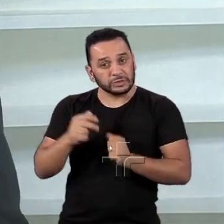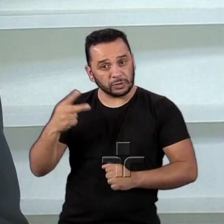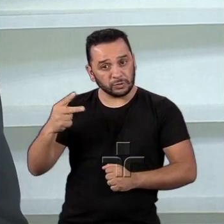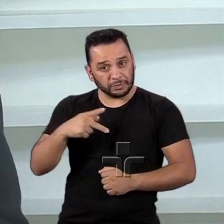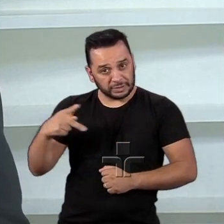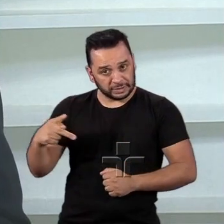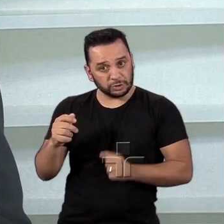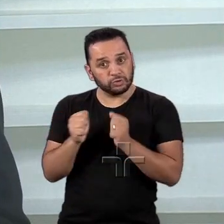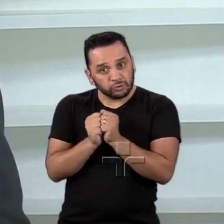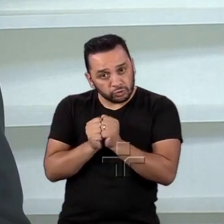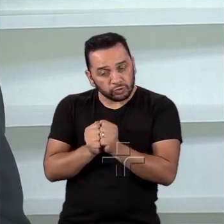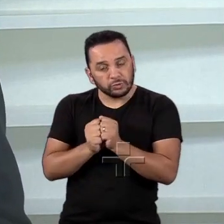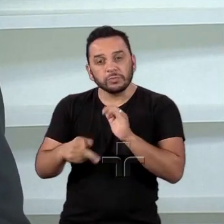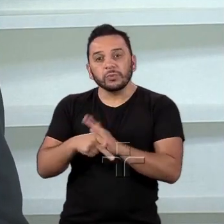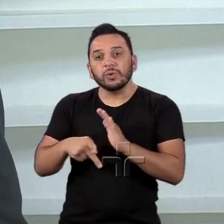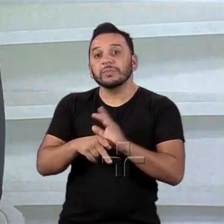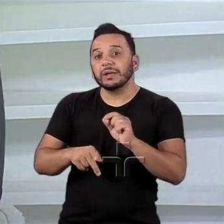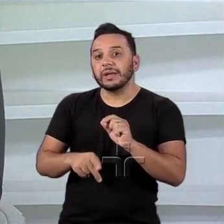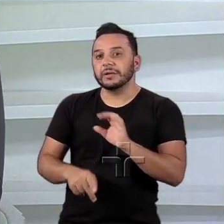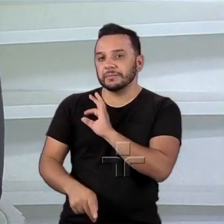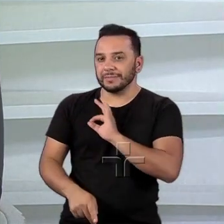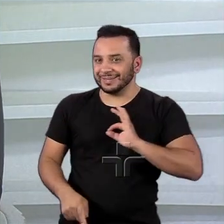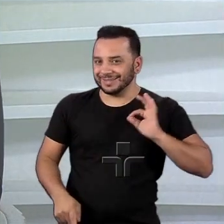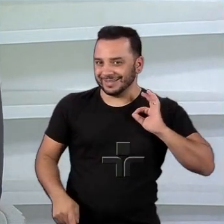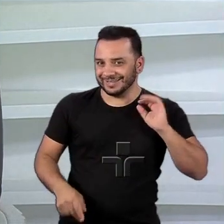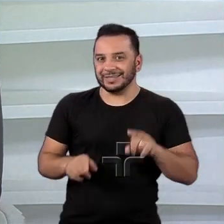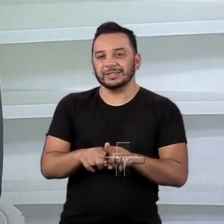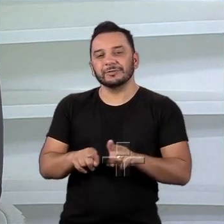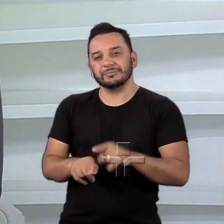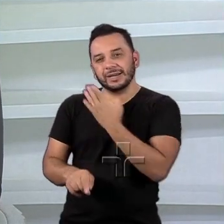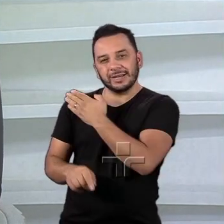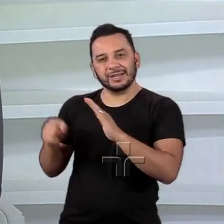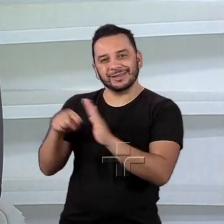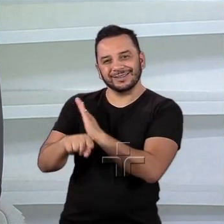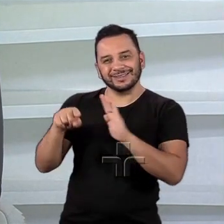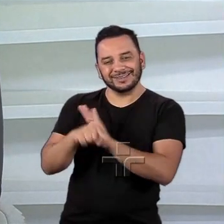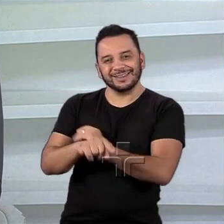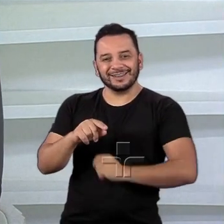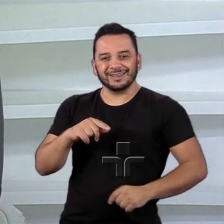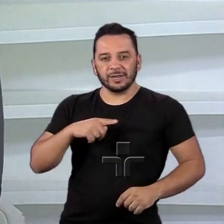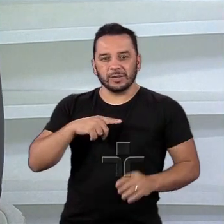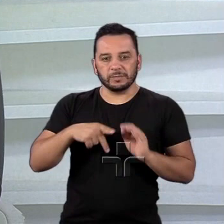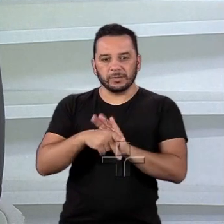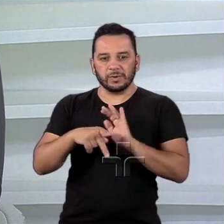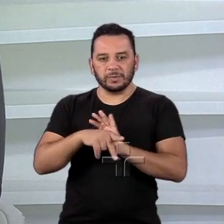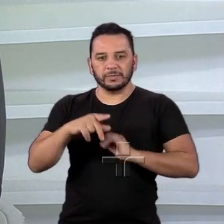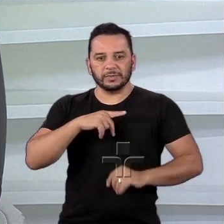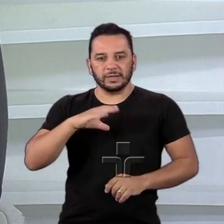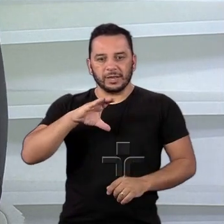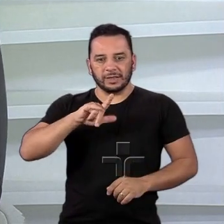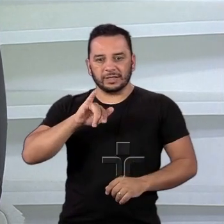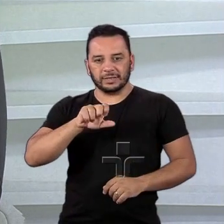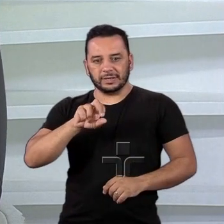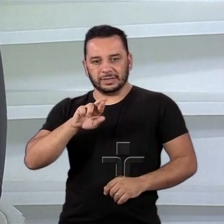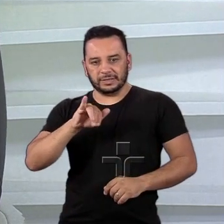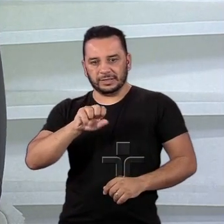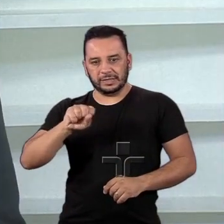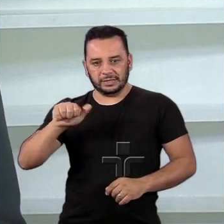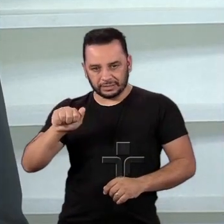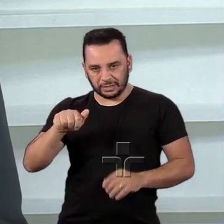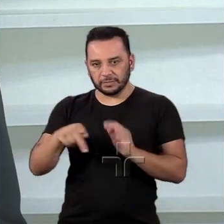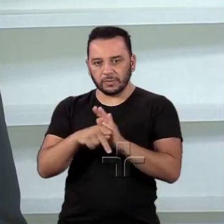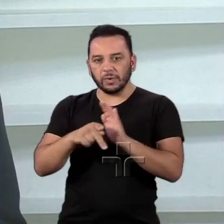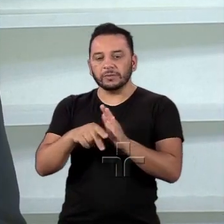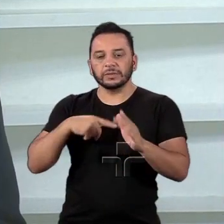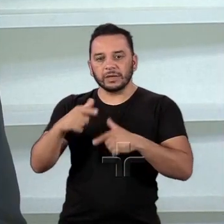Para questionar os debatedores, convidamos também a Clarissa Oliveira, editora do Broadcast Político do Grupo Estado.